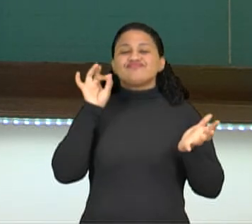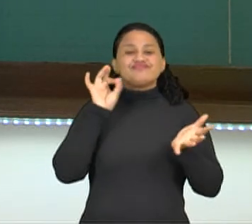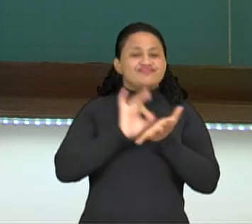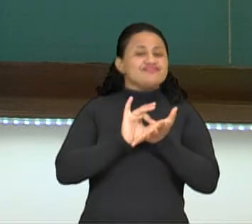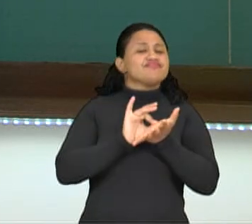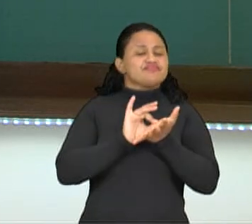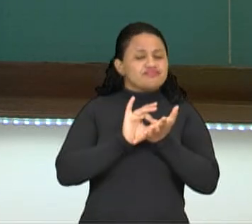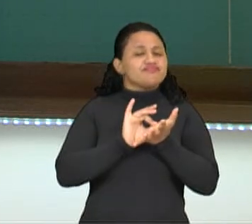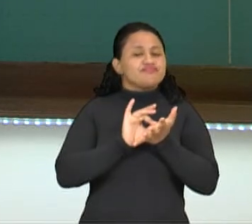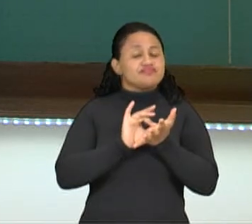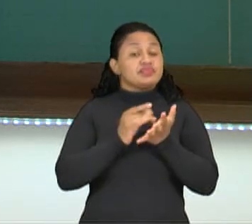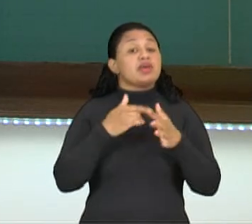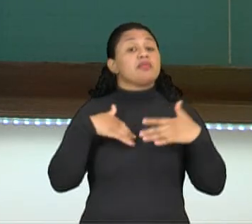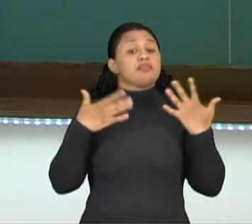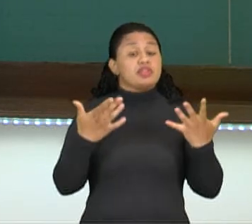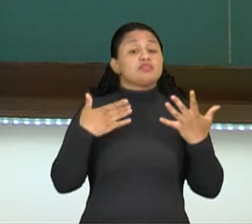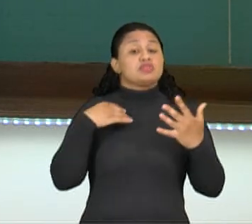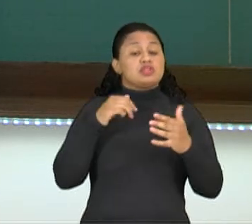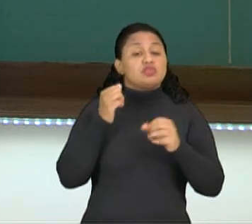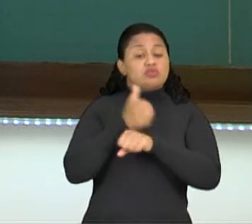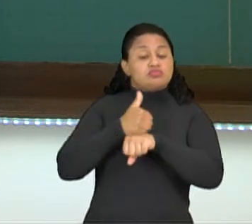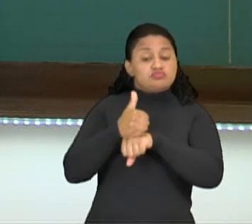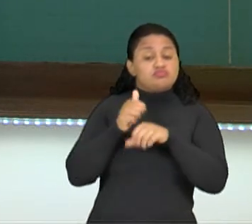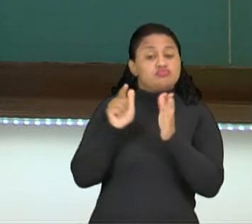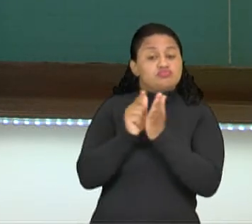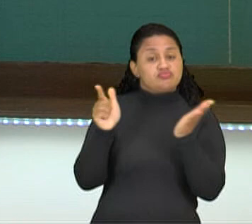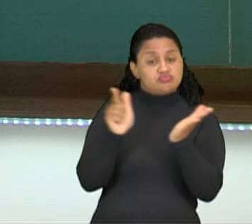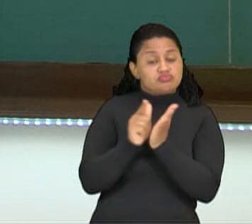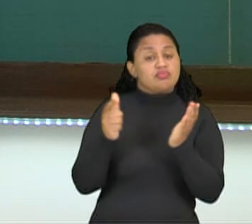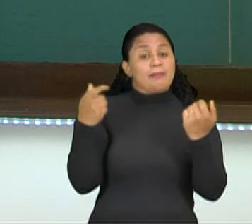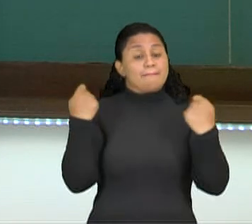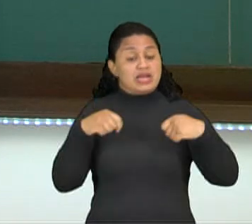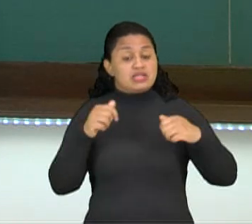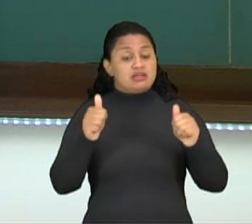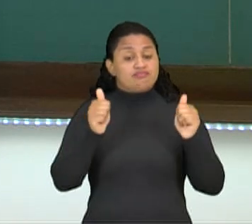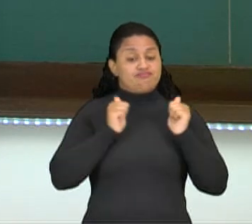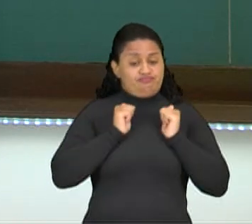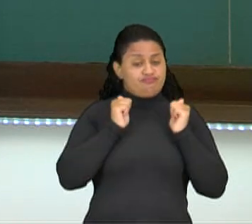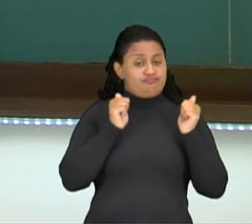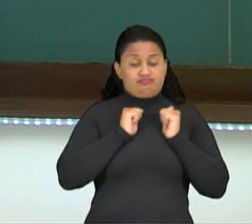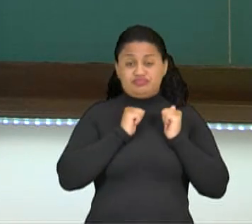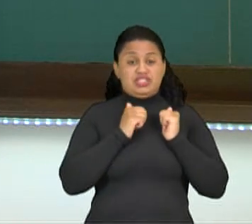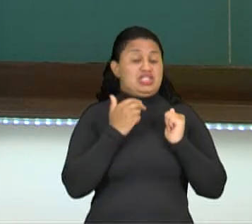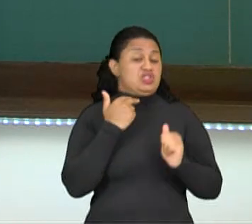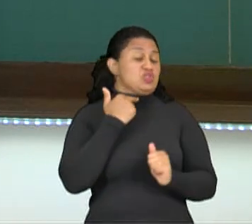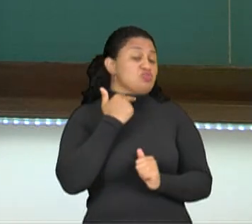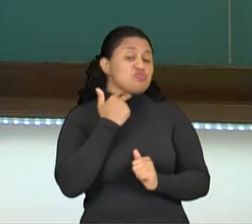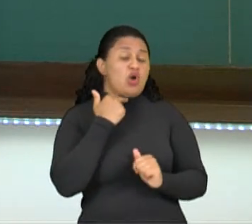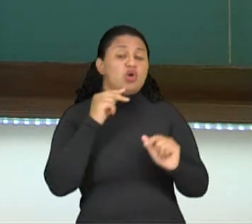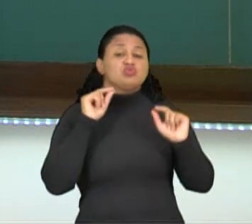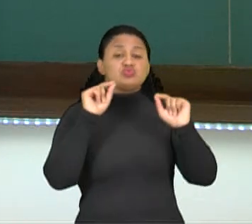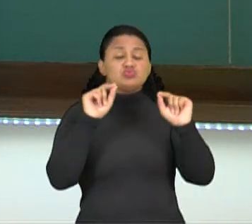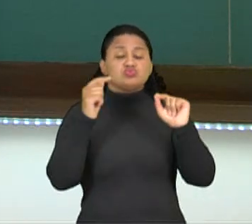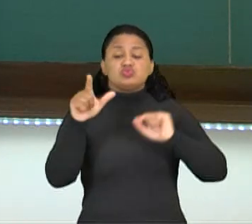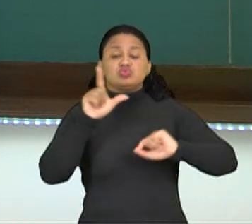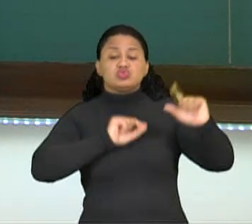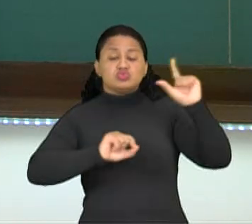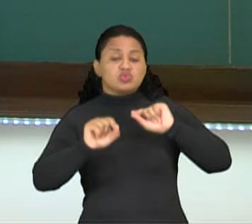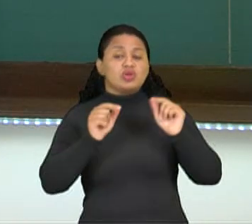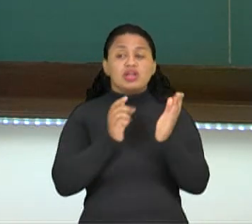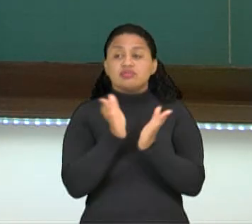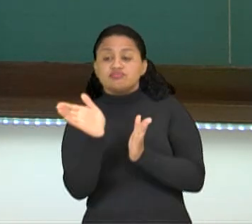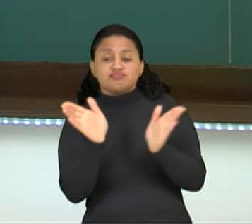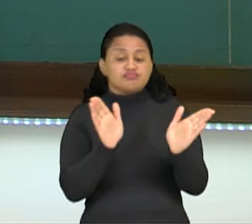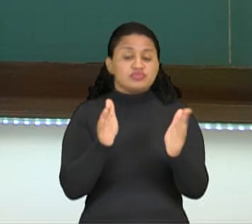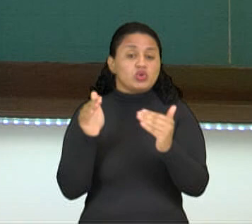neutralidade, ou seja, mesmo que o jornalista tenha que ser imparcial, que ele não possa, né, escolher um